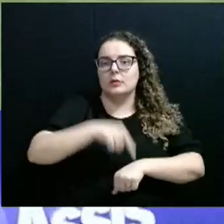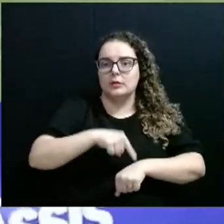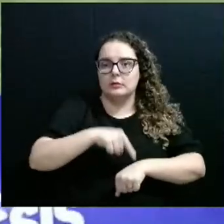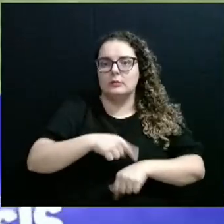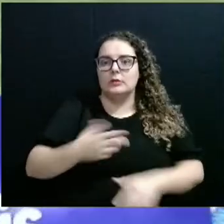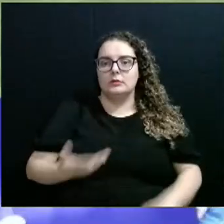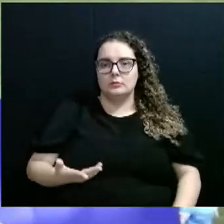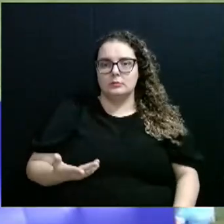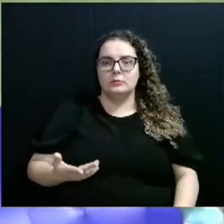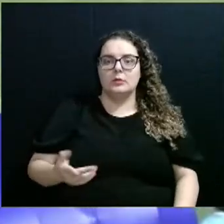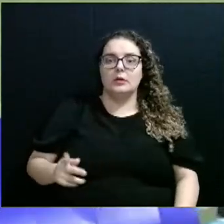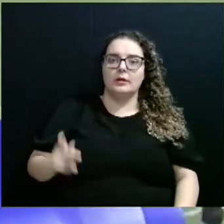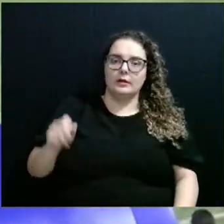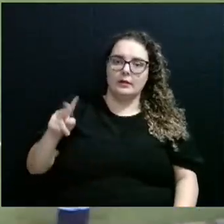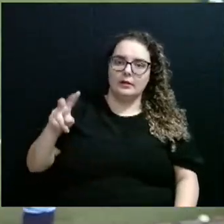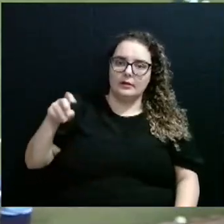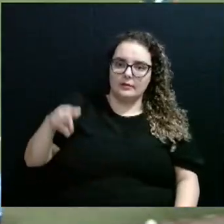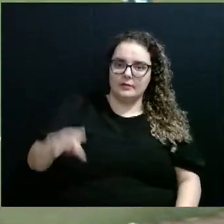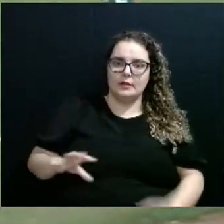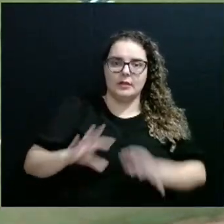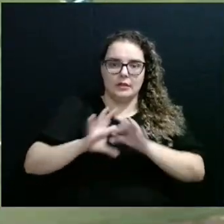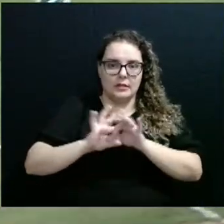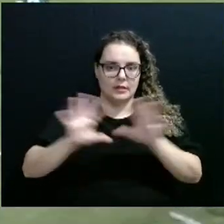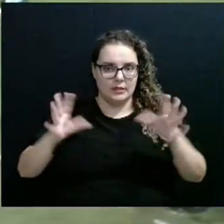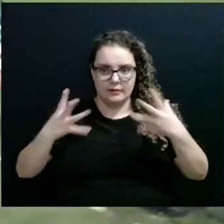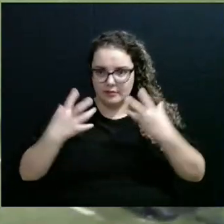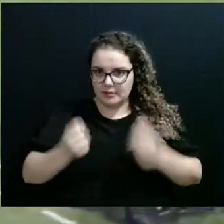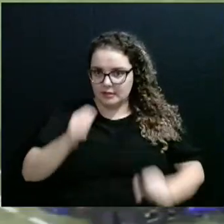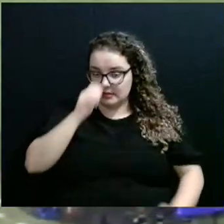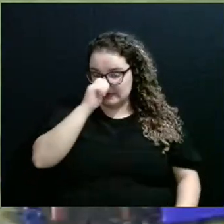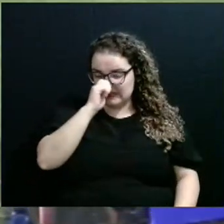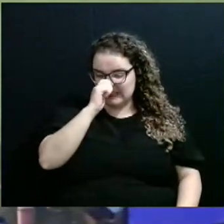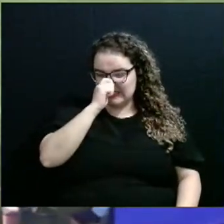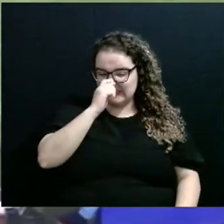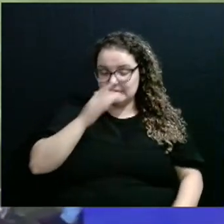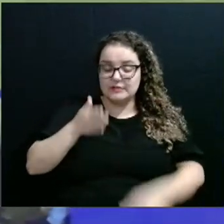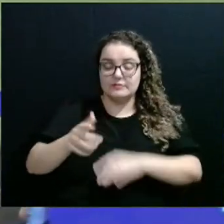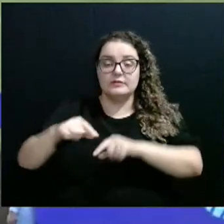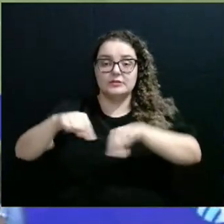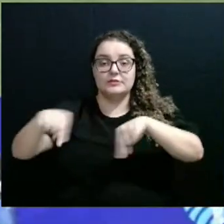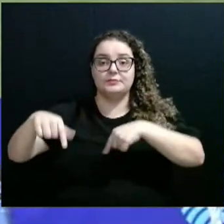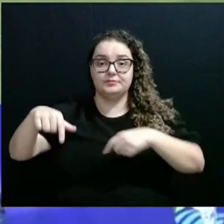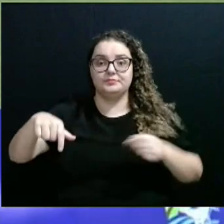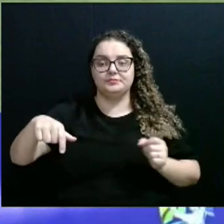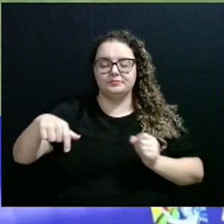Kevin recebeu livre da marcação, invadiu a área e acertou o